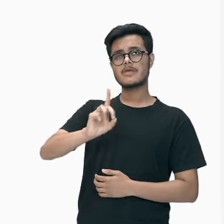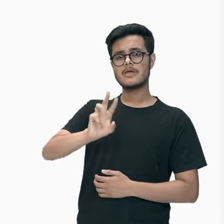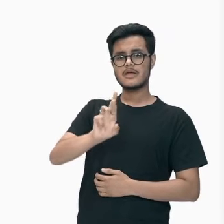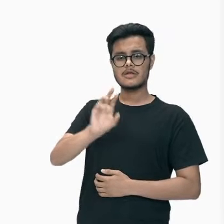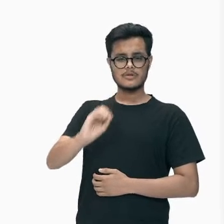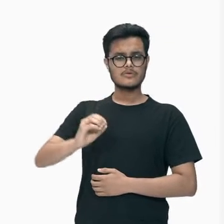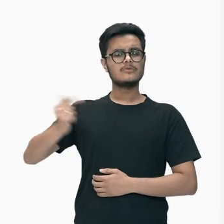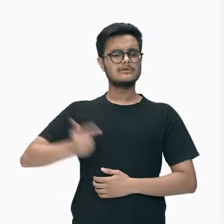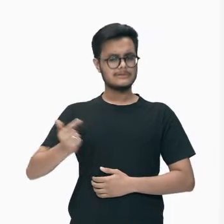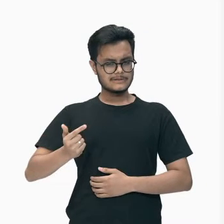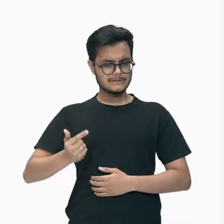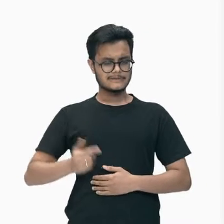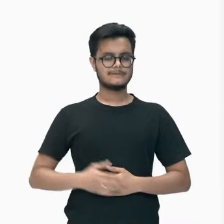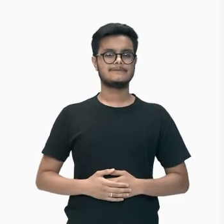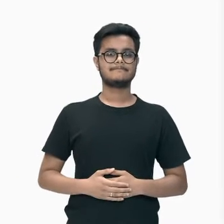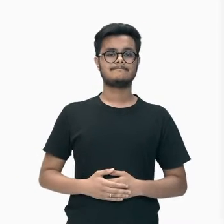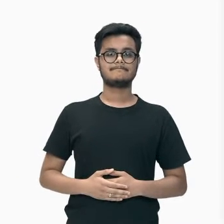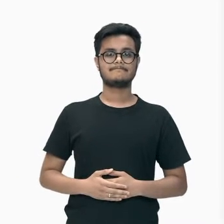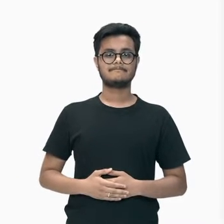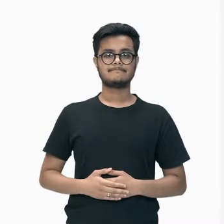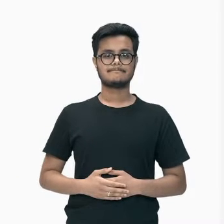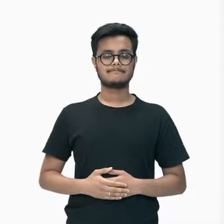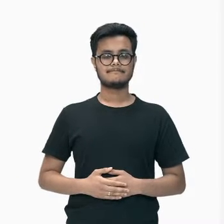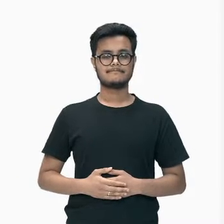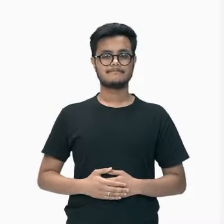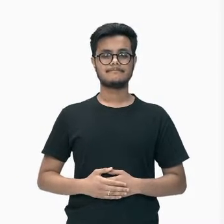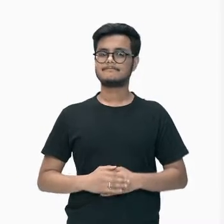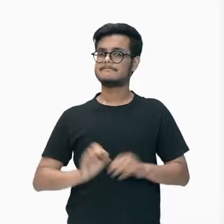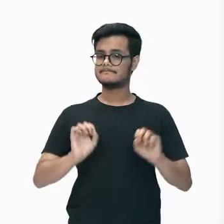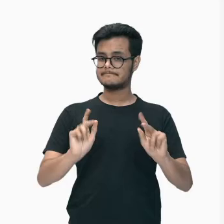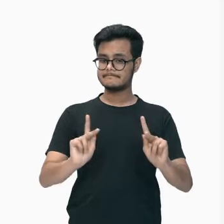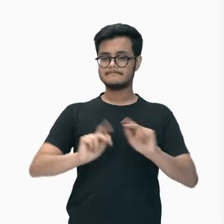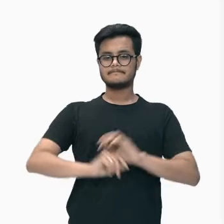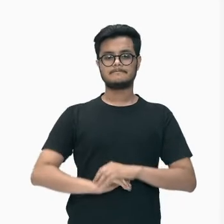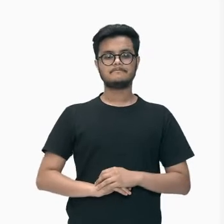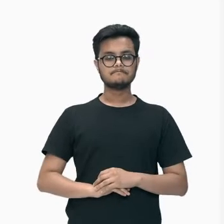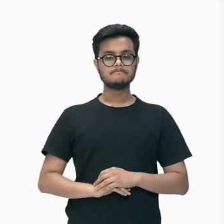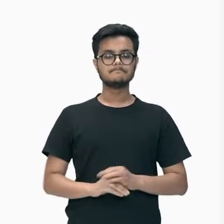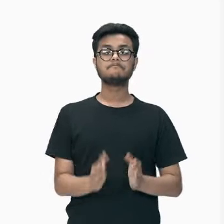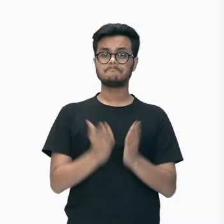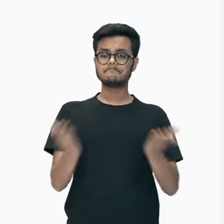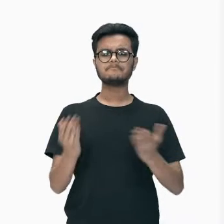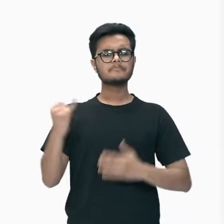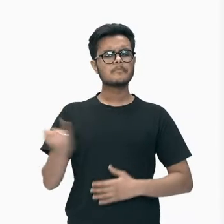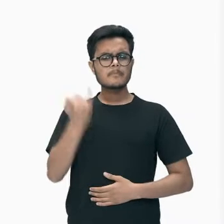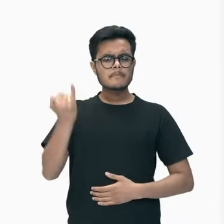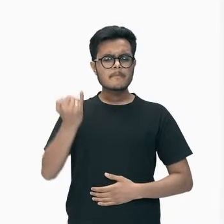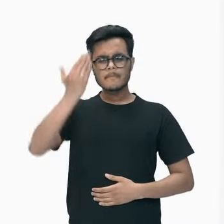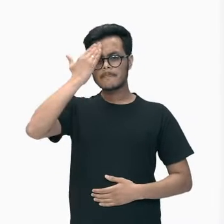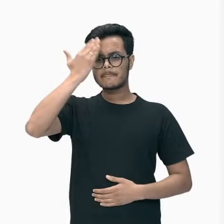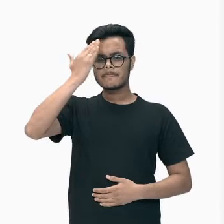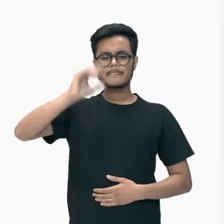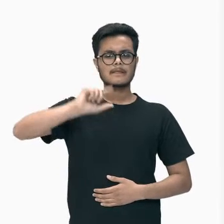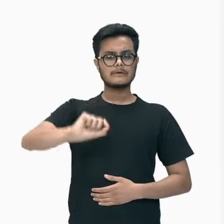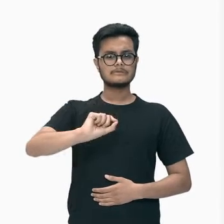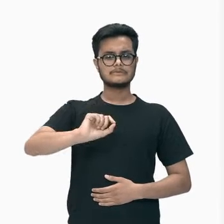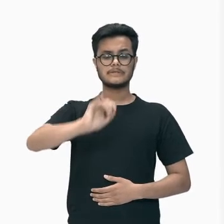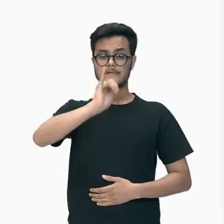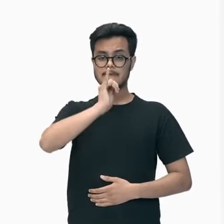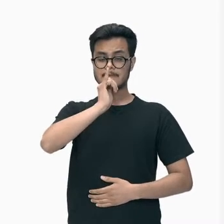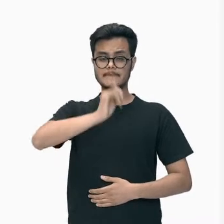o título Vão-se os anéis, ficam-se os dedos, não é isso? É importante lembrar que era negada